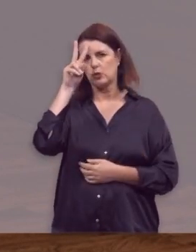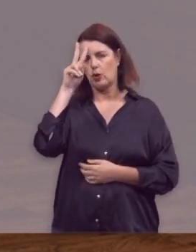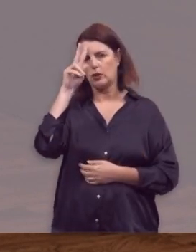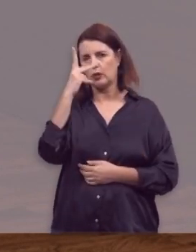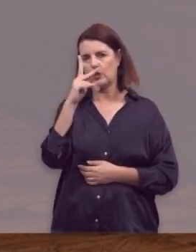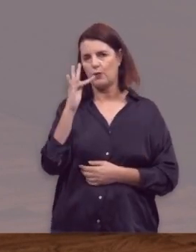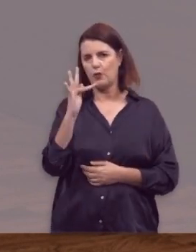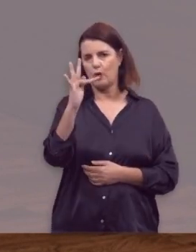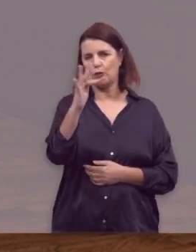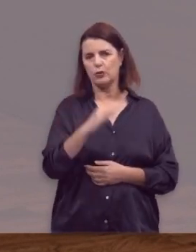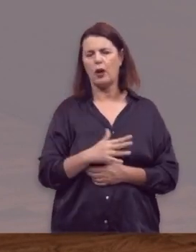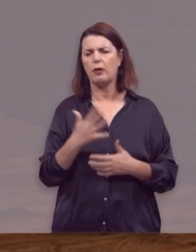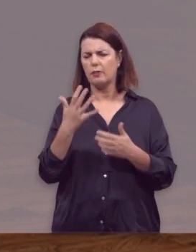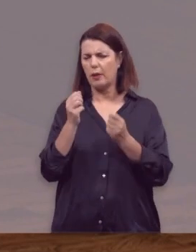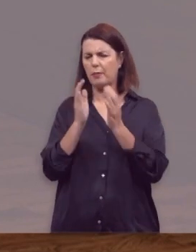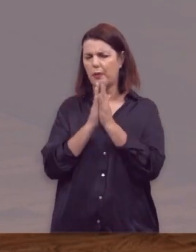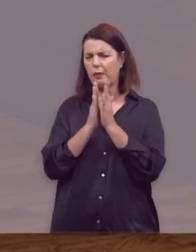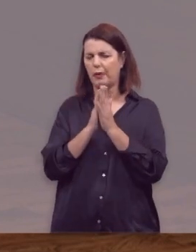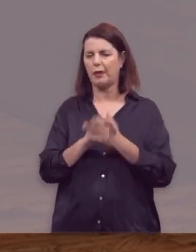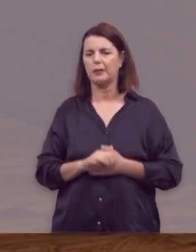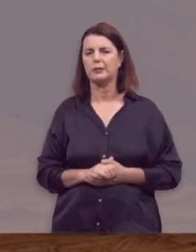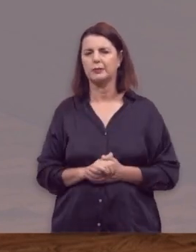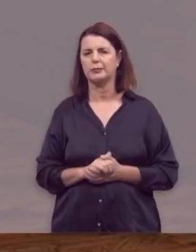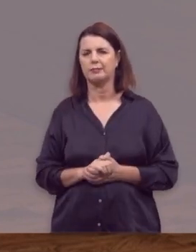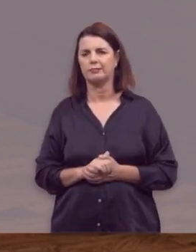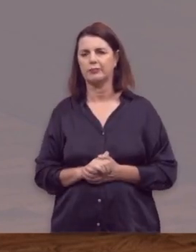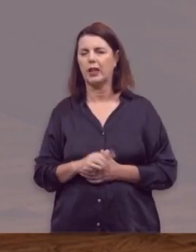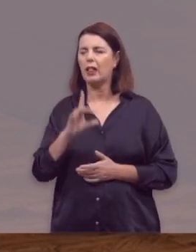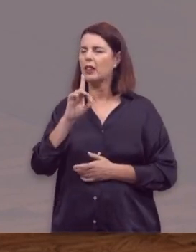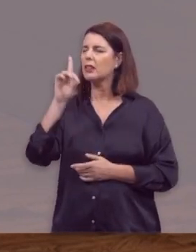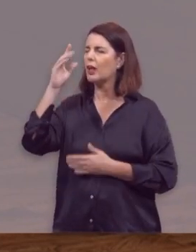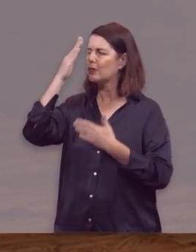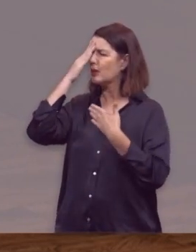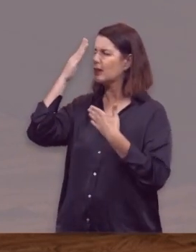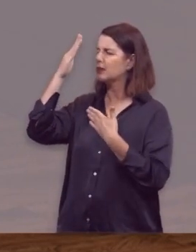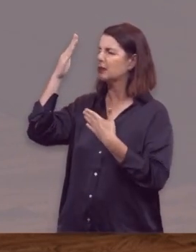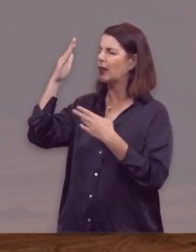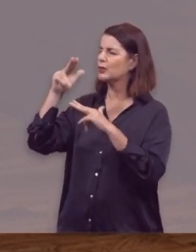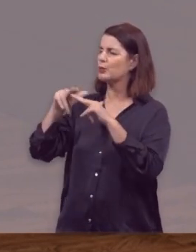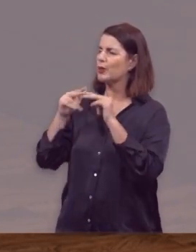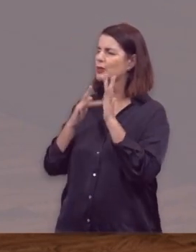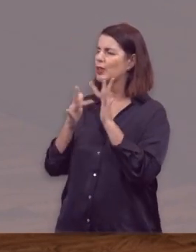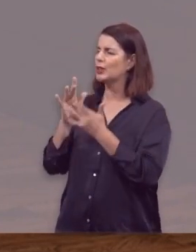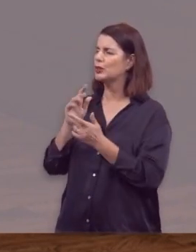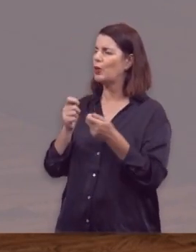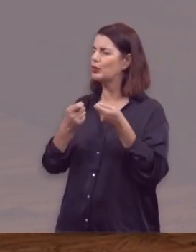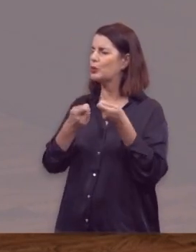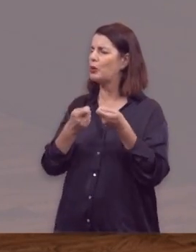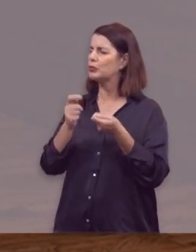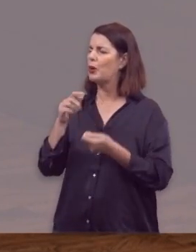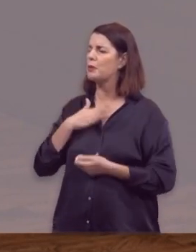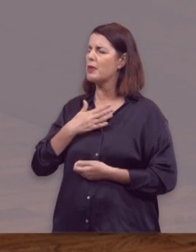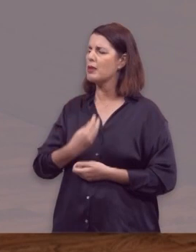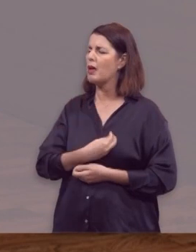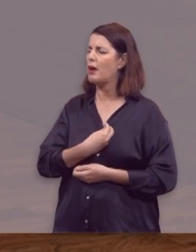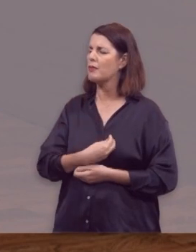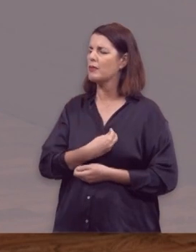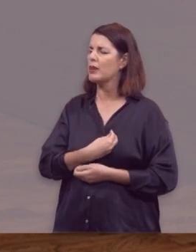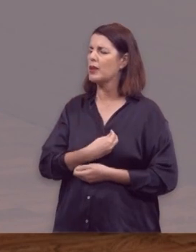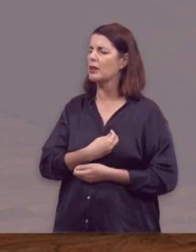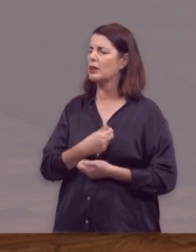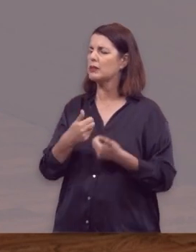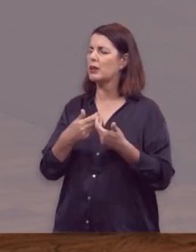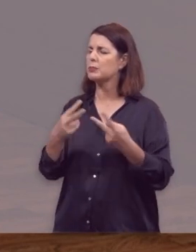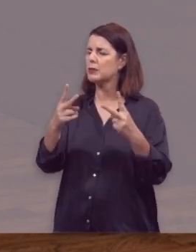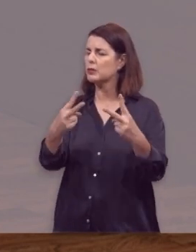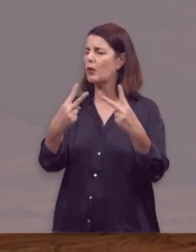seu futuro. Eu vou orar com você. Deus, eu te agradeço porque Jesus está no controle da minha vida e da vida daqueles que